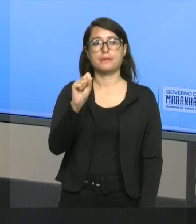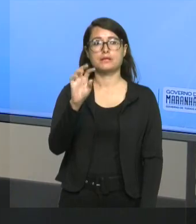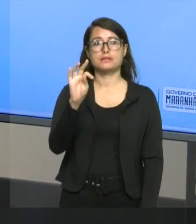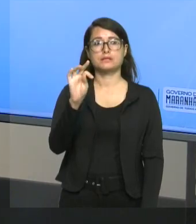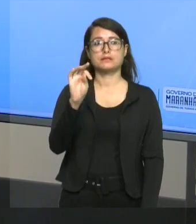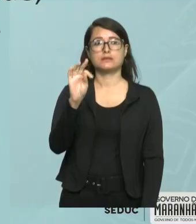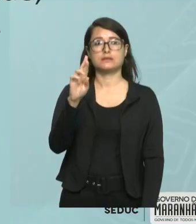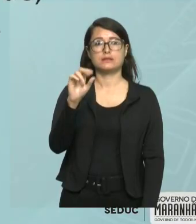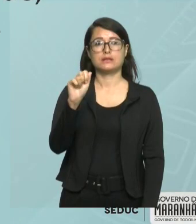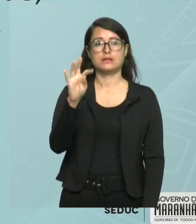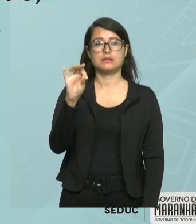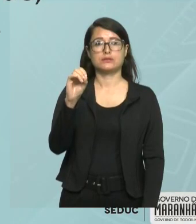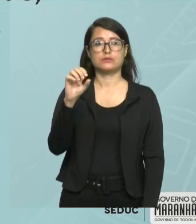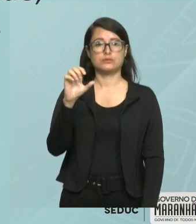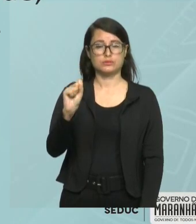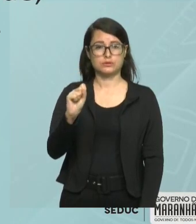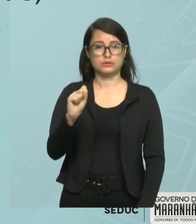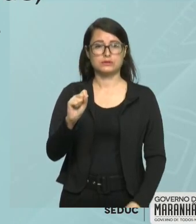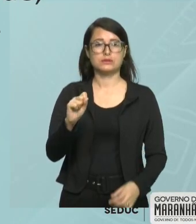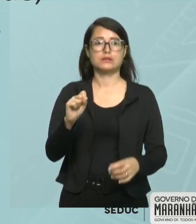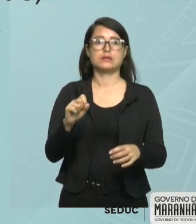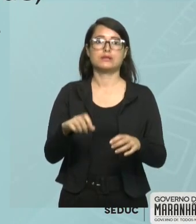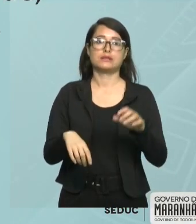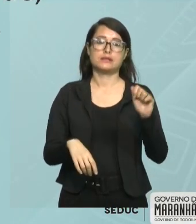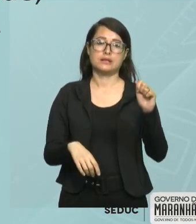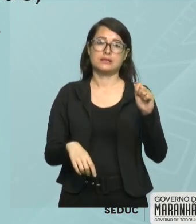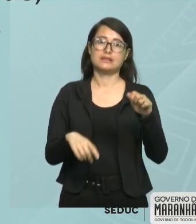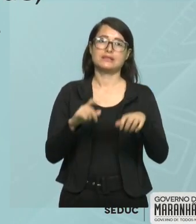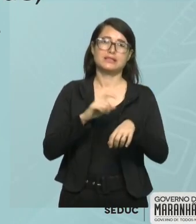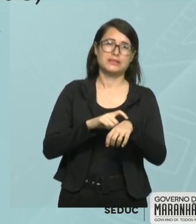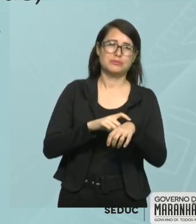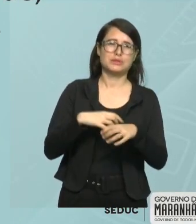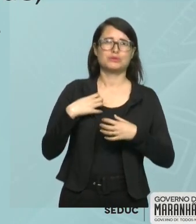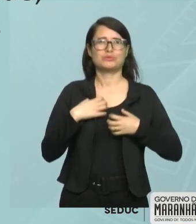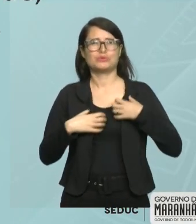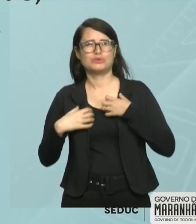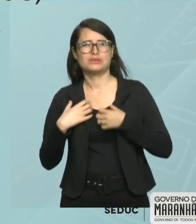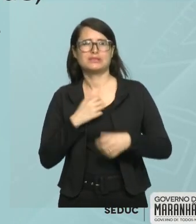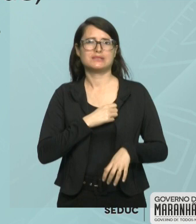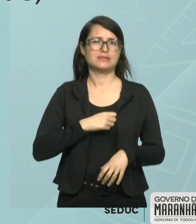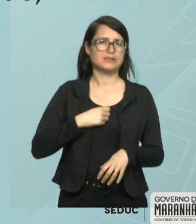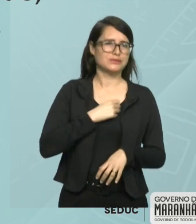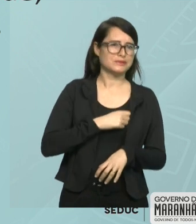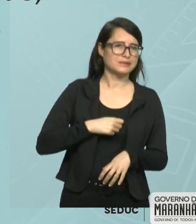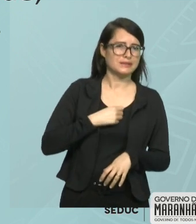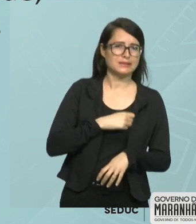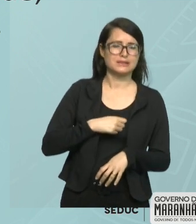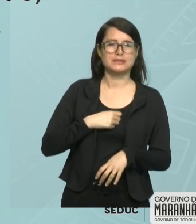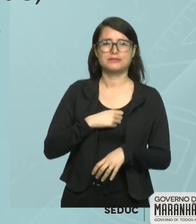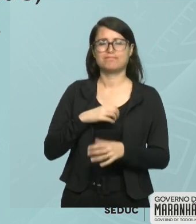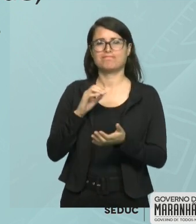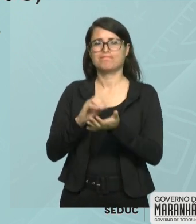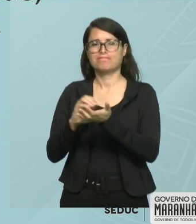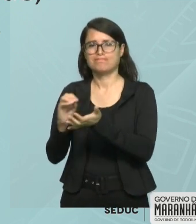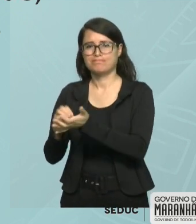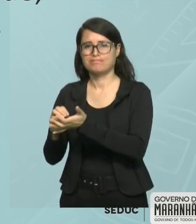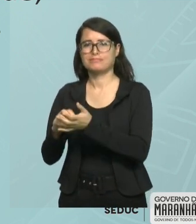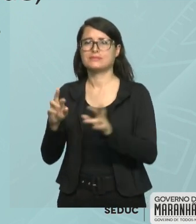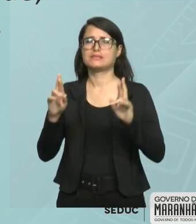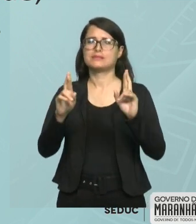Letra A. Tempo, angústia, saudade, ausência, esperança ou